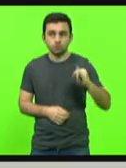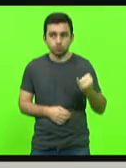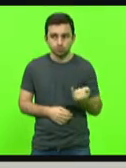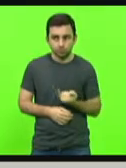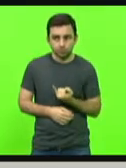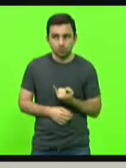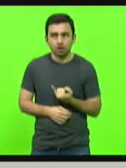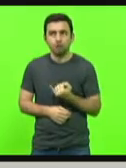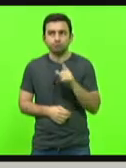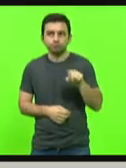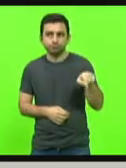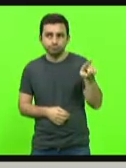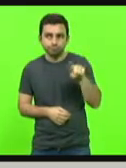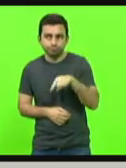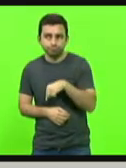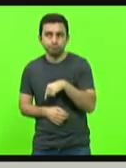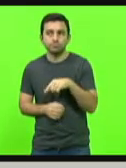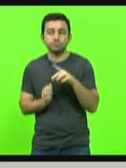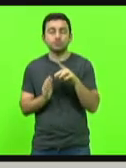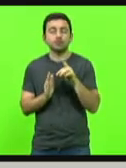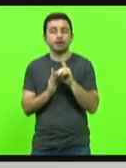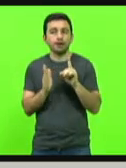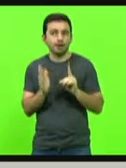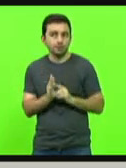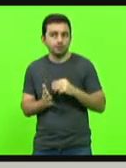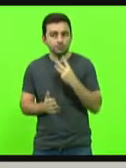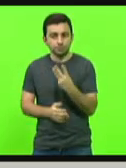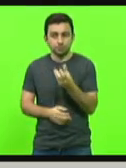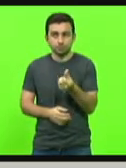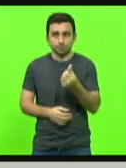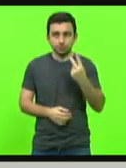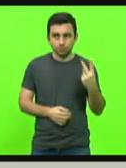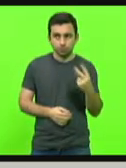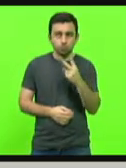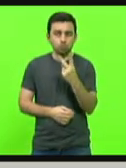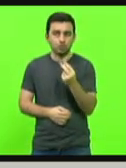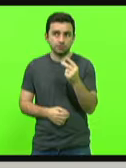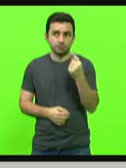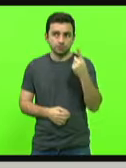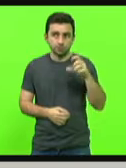Susta dispositivo do decreto 362/2019, que regulamenta a Lei